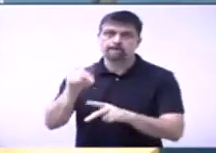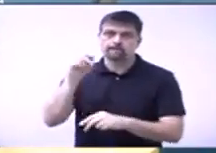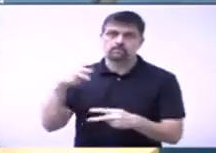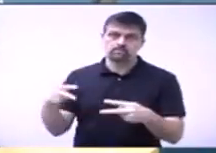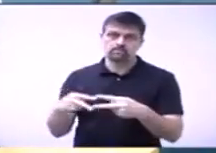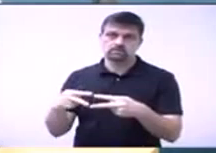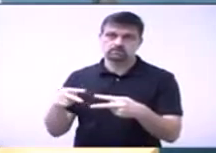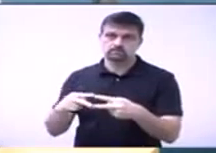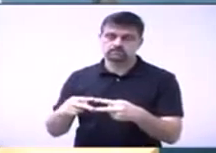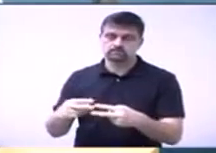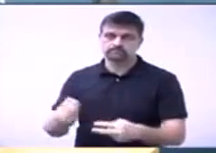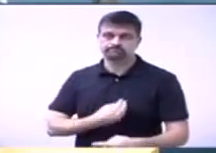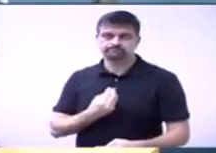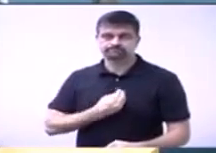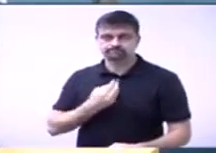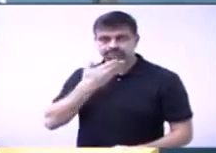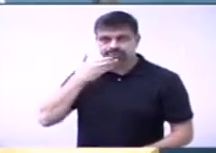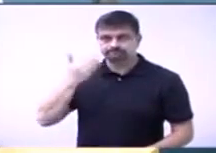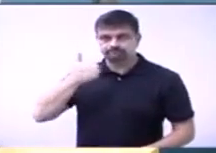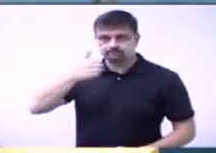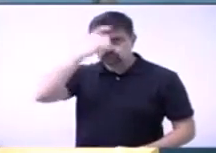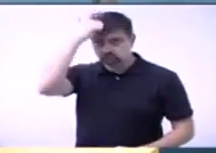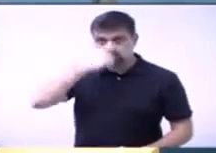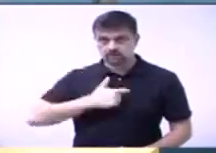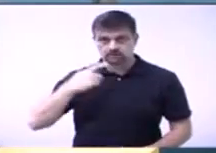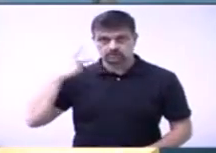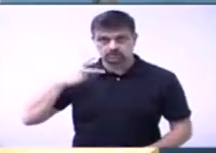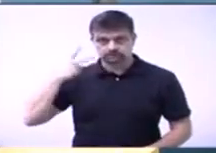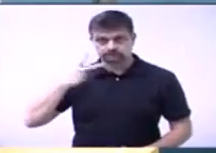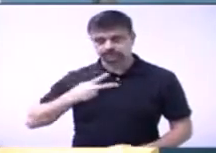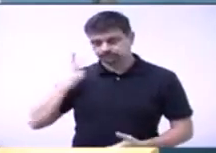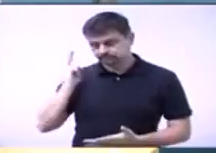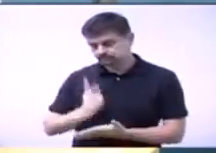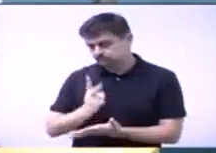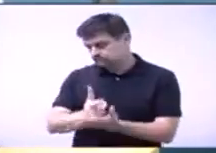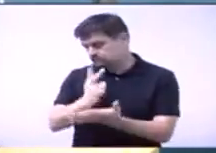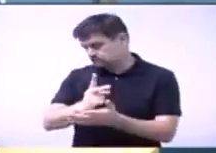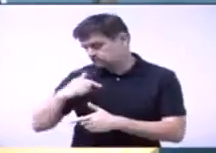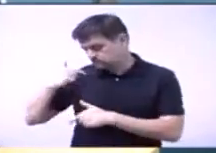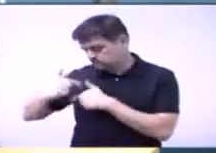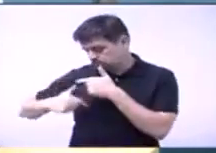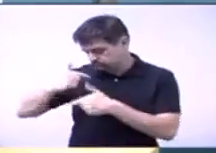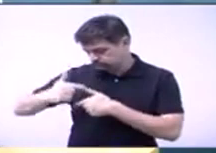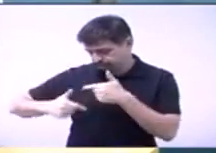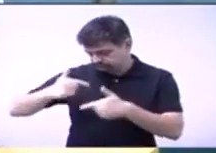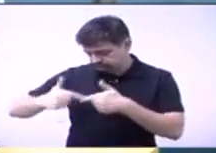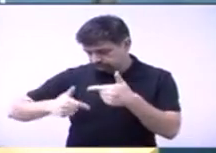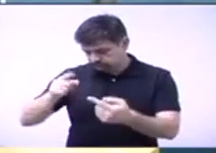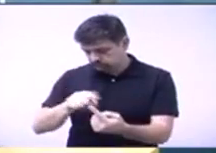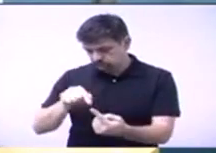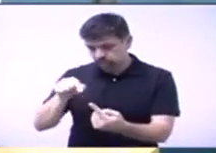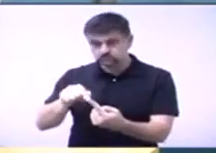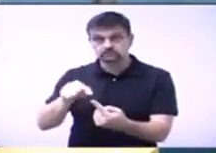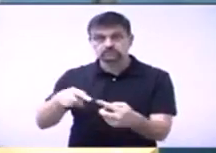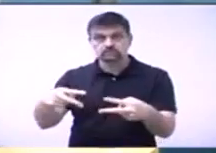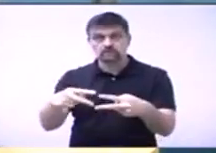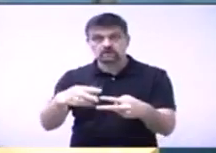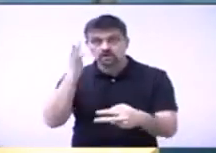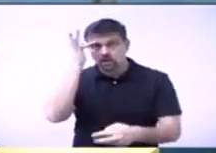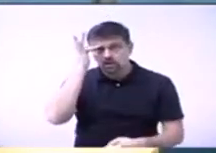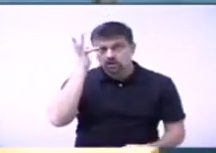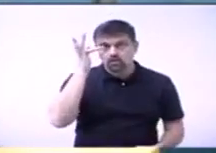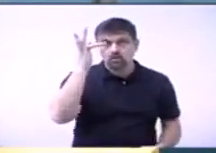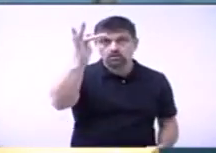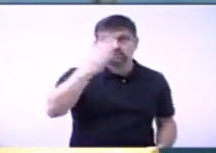como vereadora que estou, vou continuar trabalhando em prol desse futuro para Paulínia